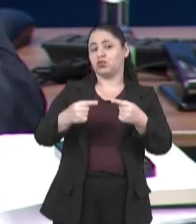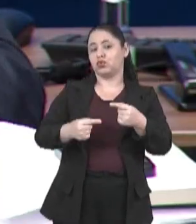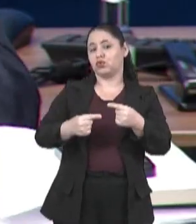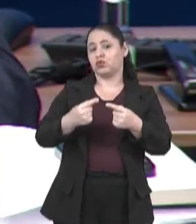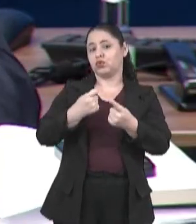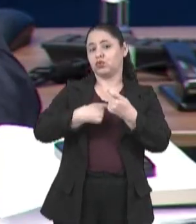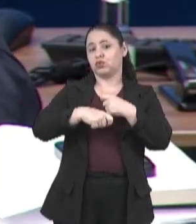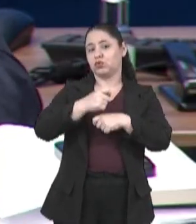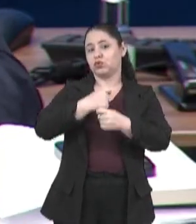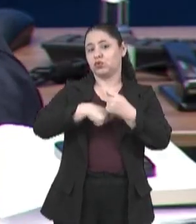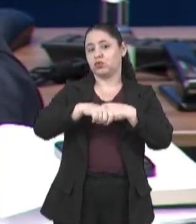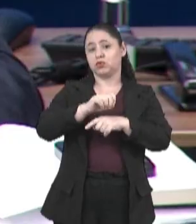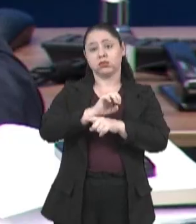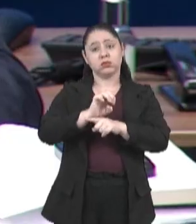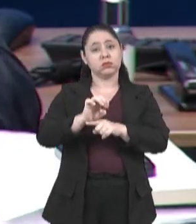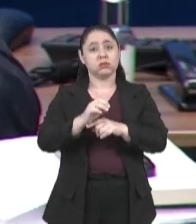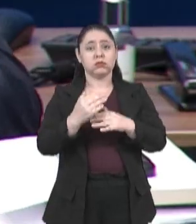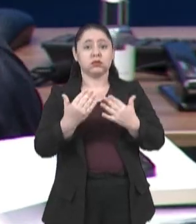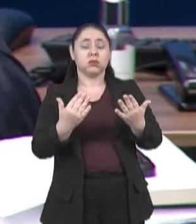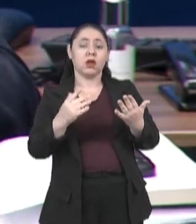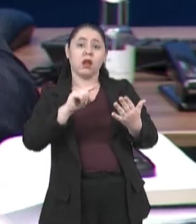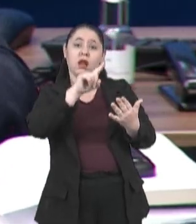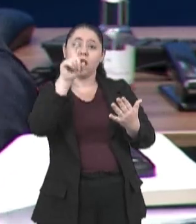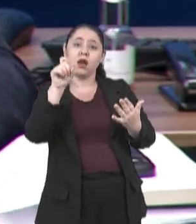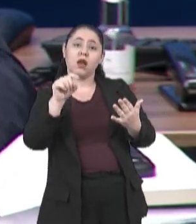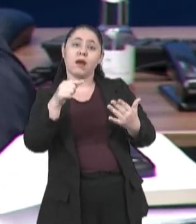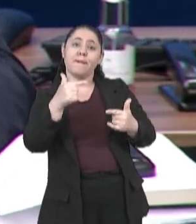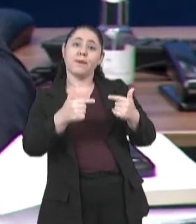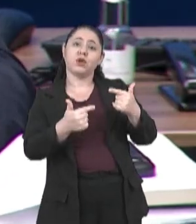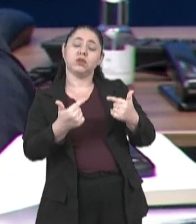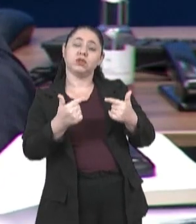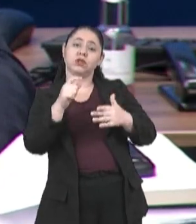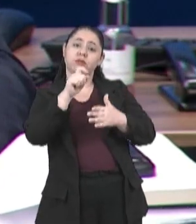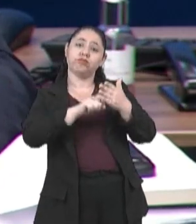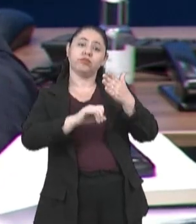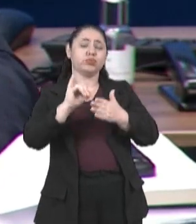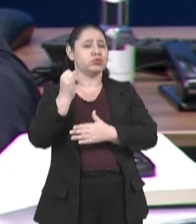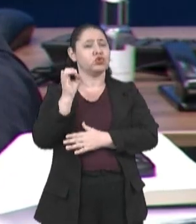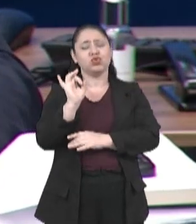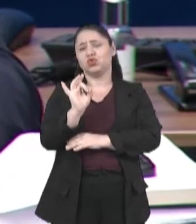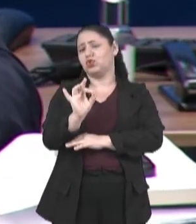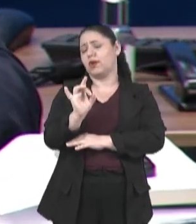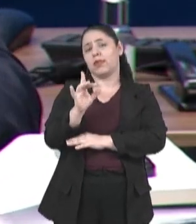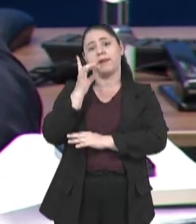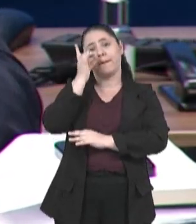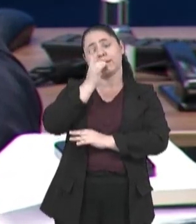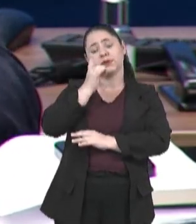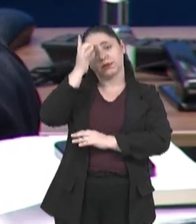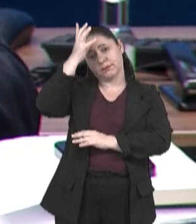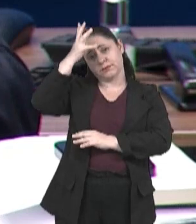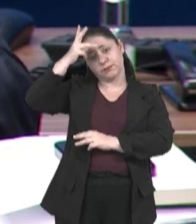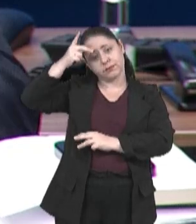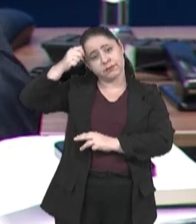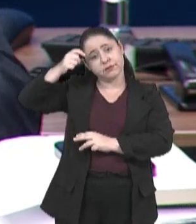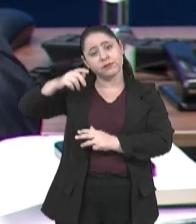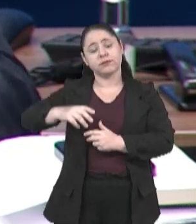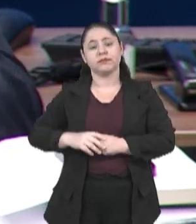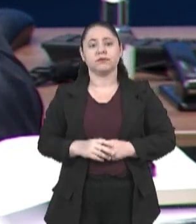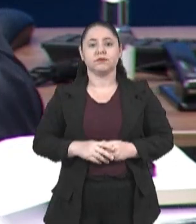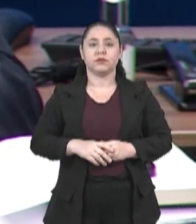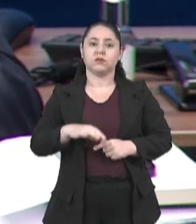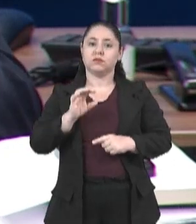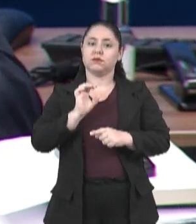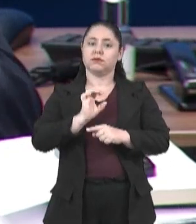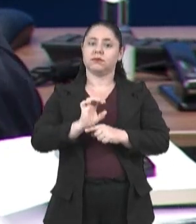situação financeira do estado e a questão da política de incentivo fiscal. Deputado Paulo Duarte, o